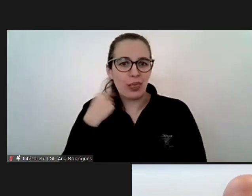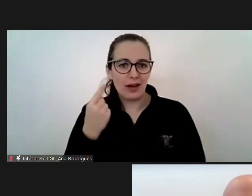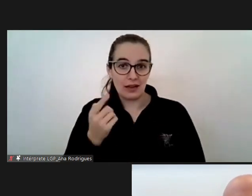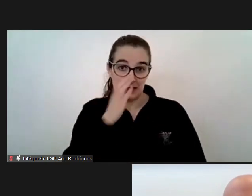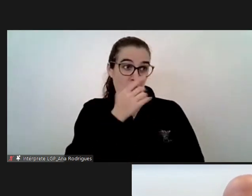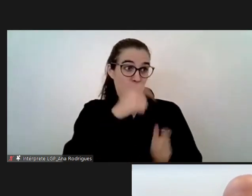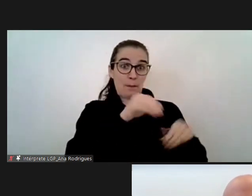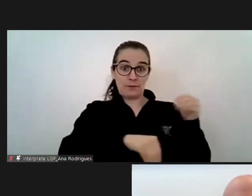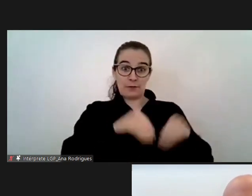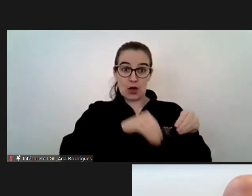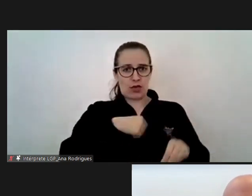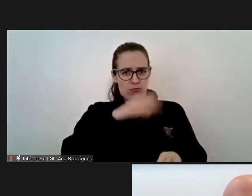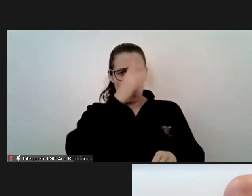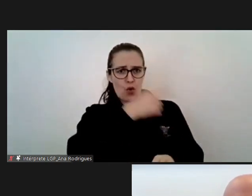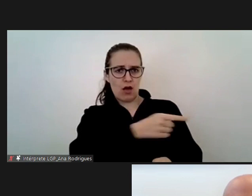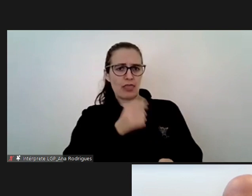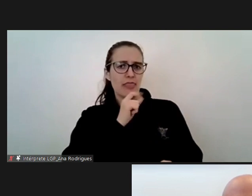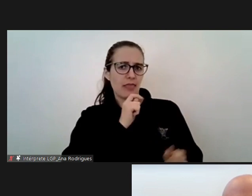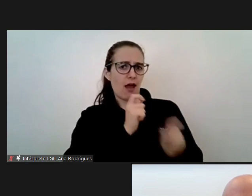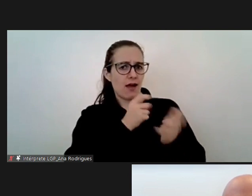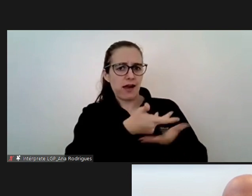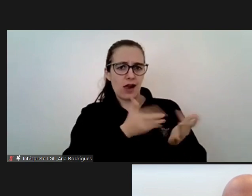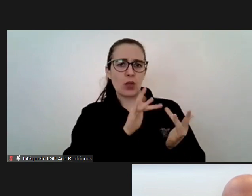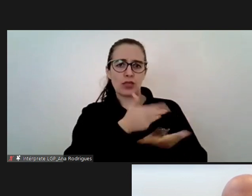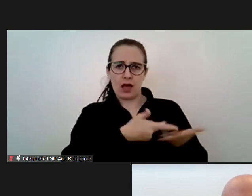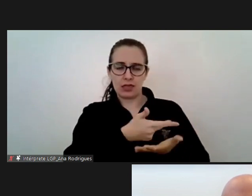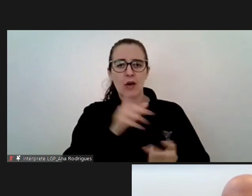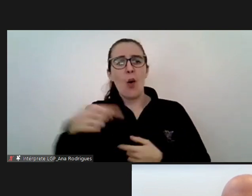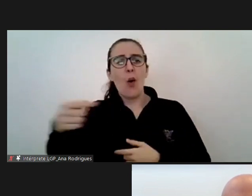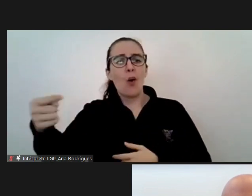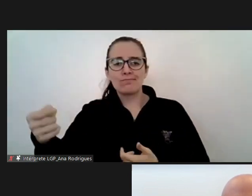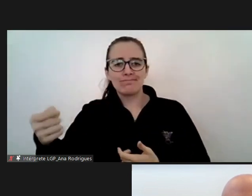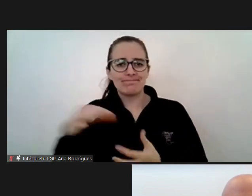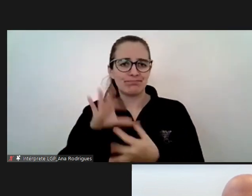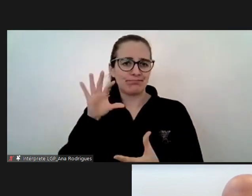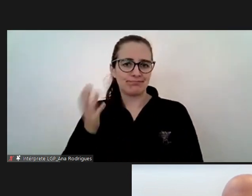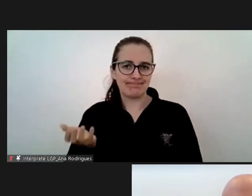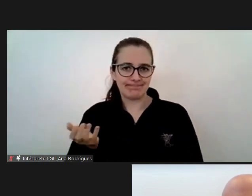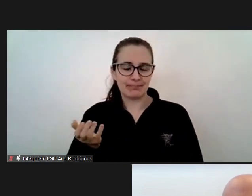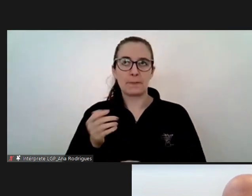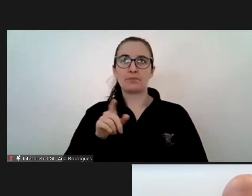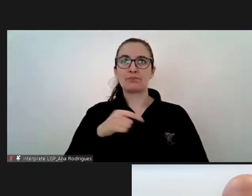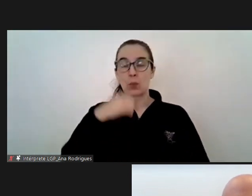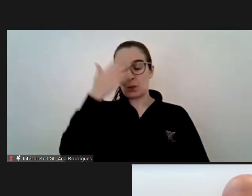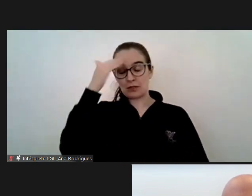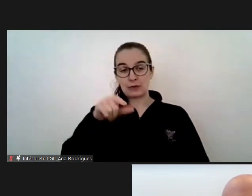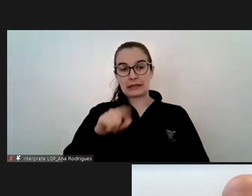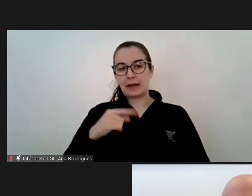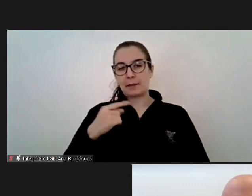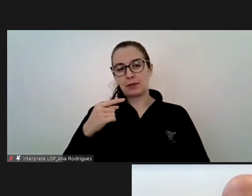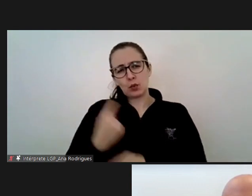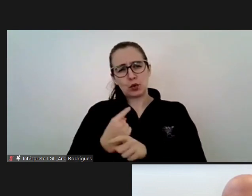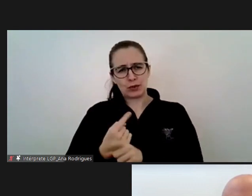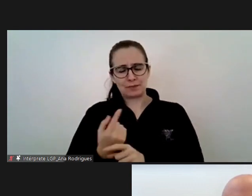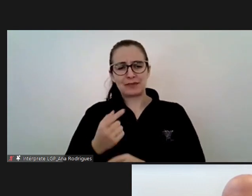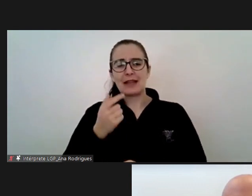3 razões, não mutuamente exclusivas, mas que vão ligar depois aqui à questão que a Ângela e o Roberto vão falar, que é, há 3 diferentes razões